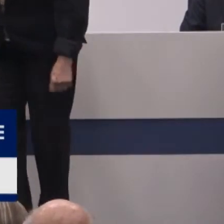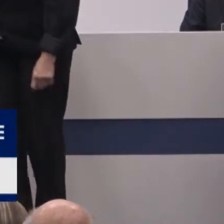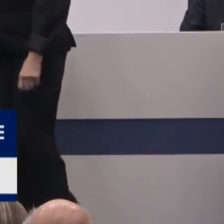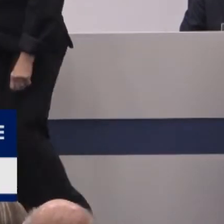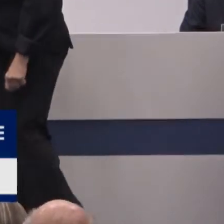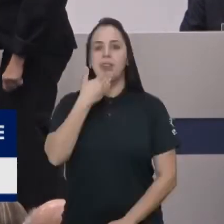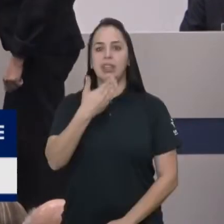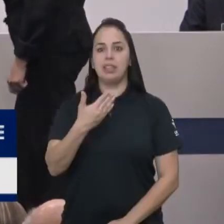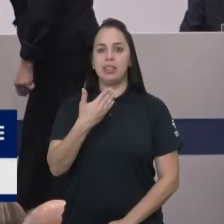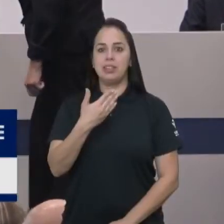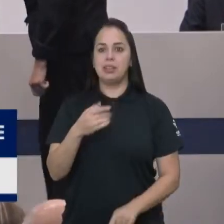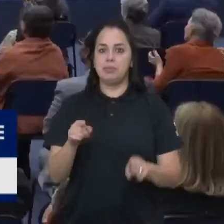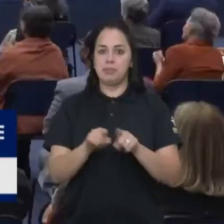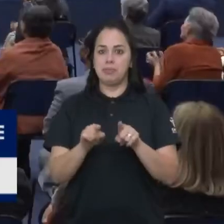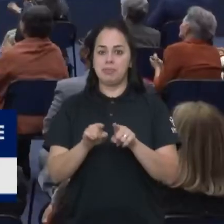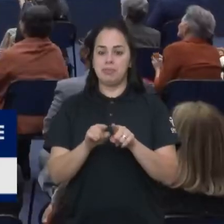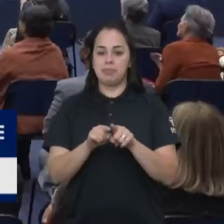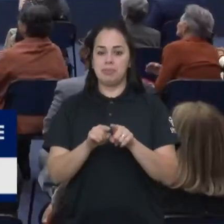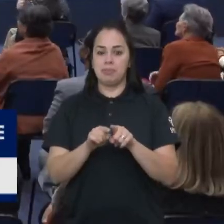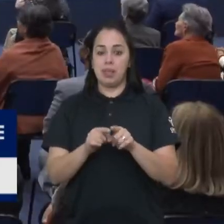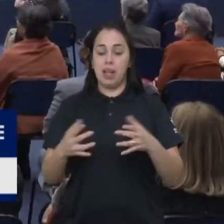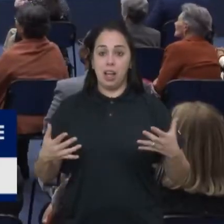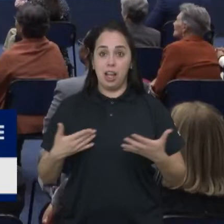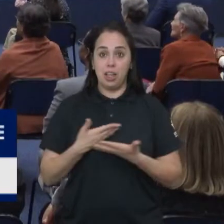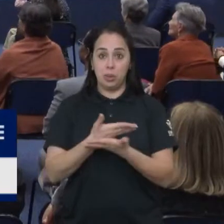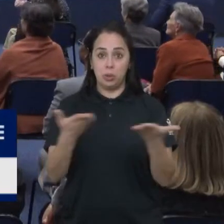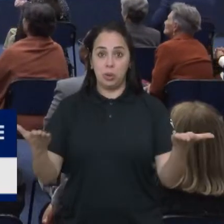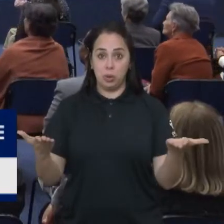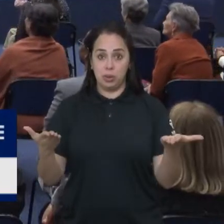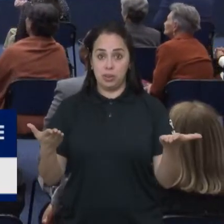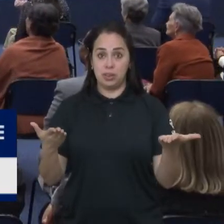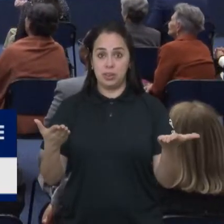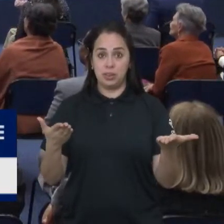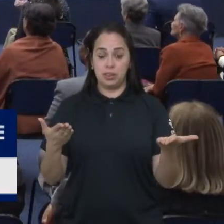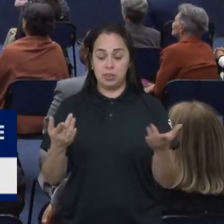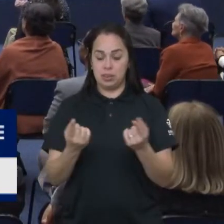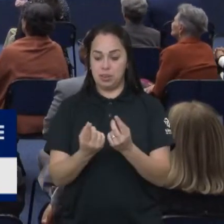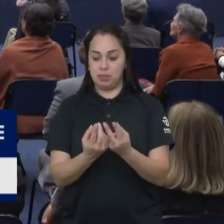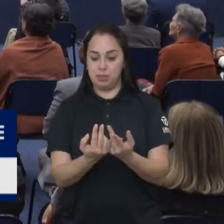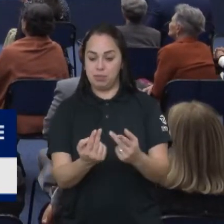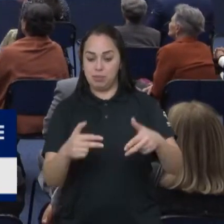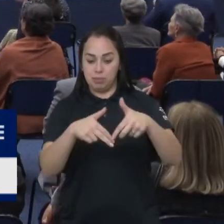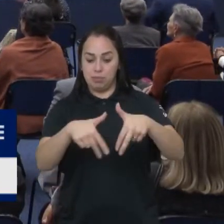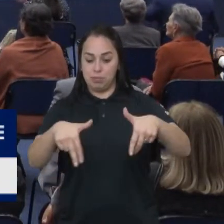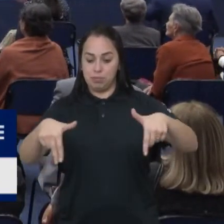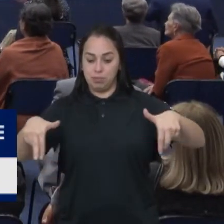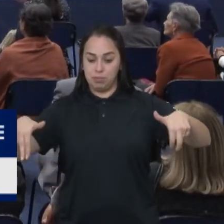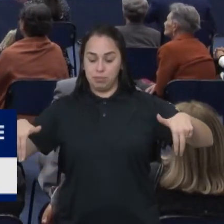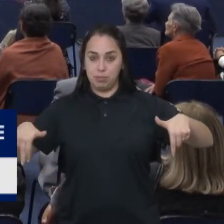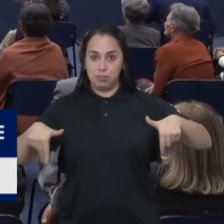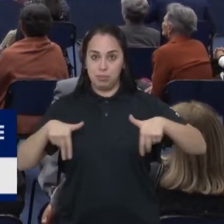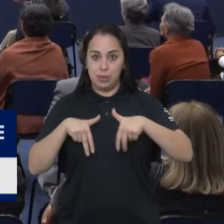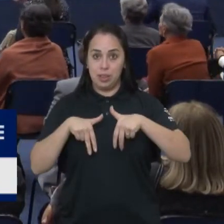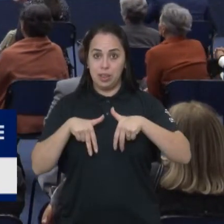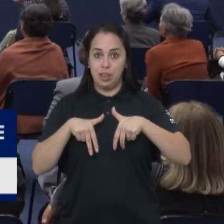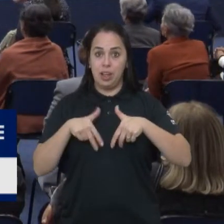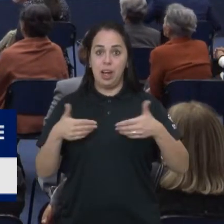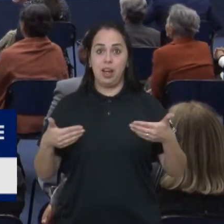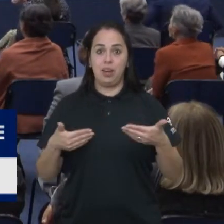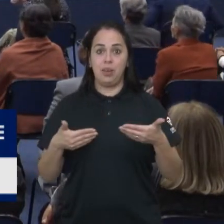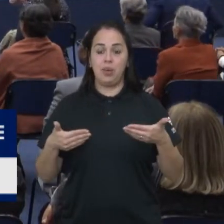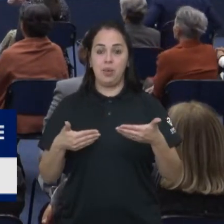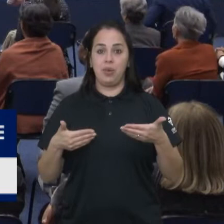Pedimos às autoridades e todos que estão presentes em frente à mesa que retornem a seus lugares, pois neste momento ouviremos